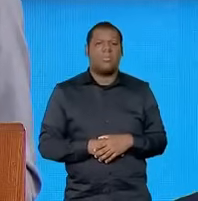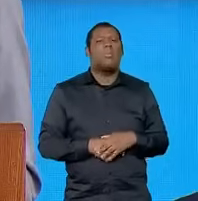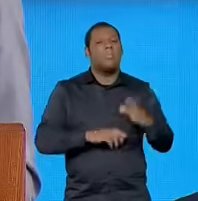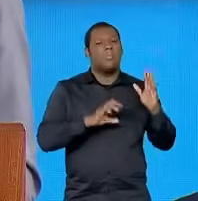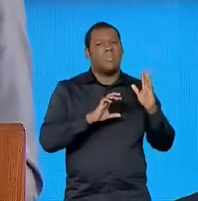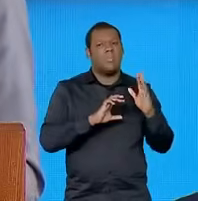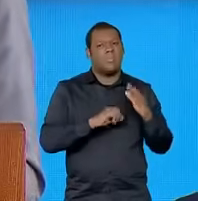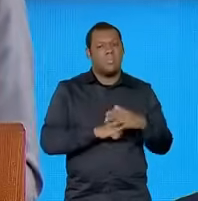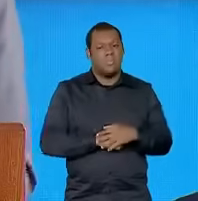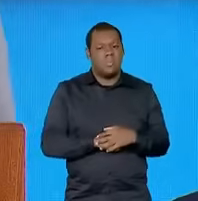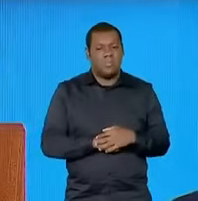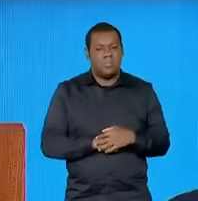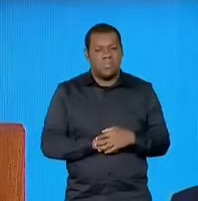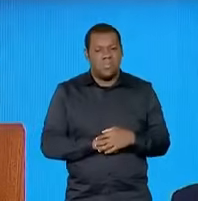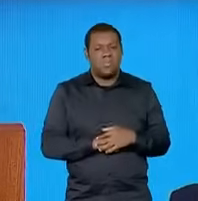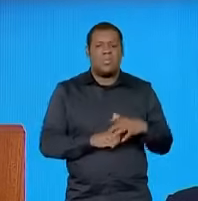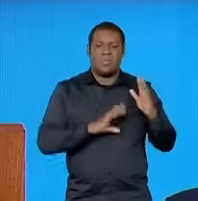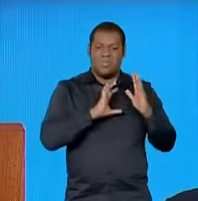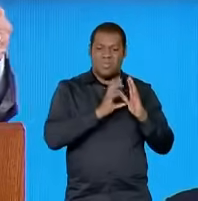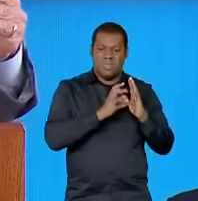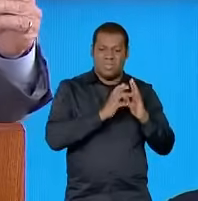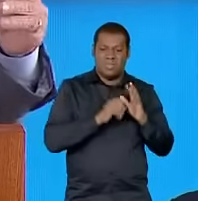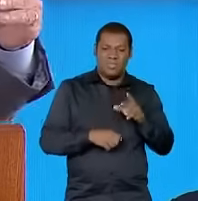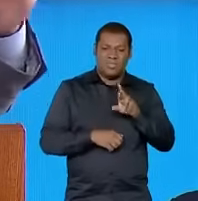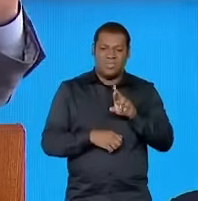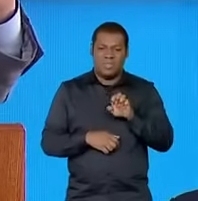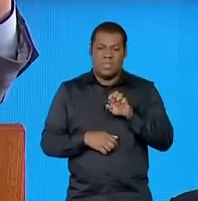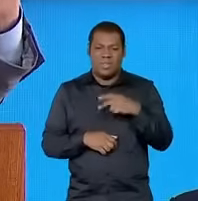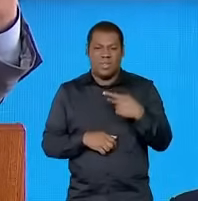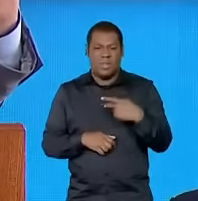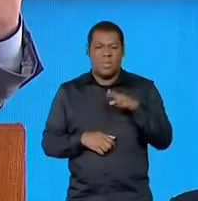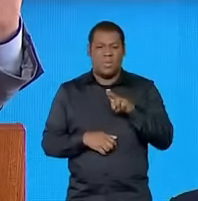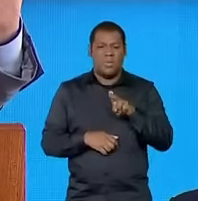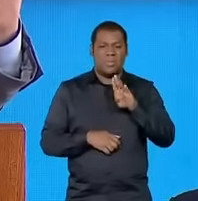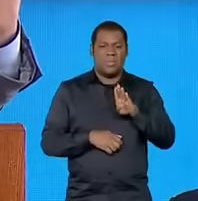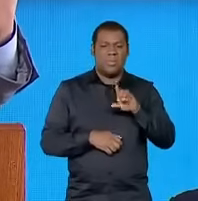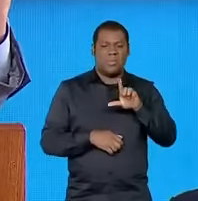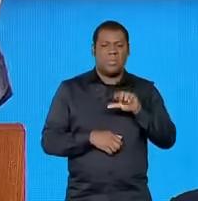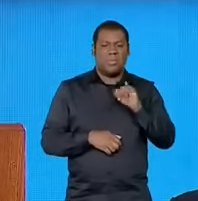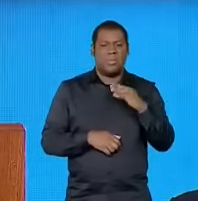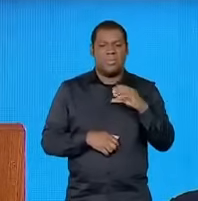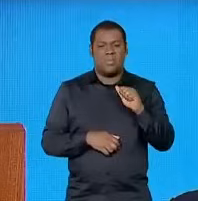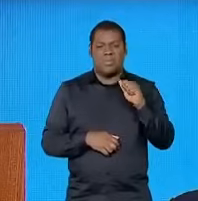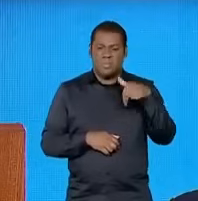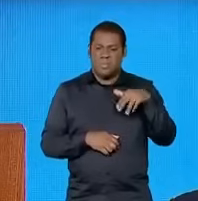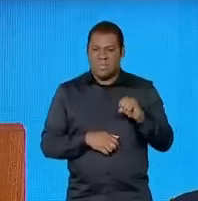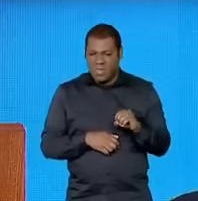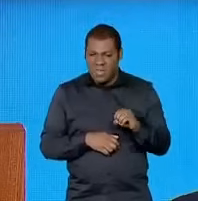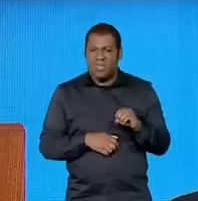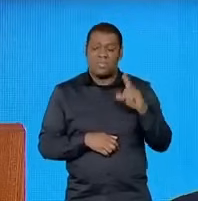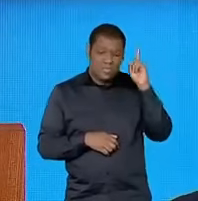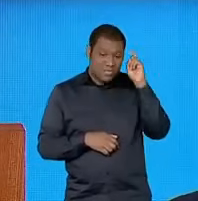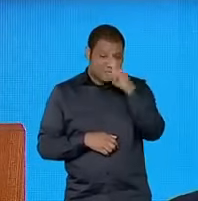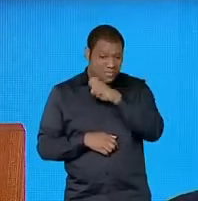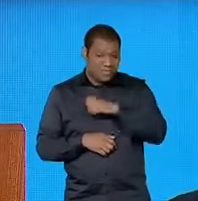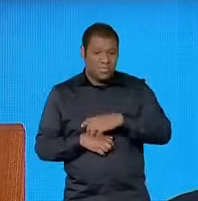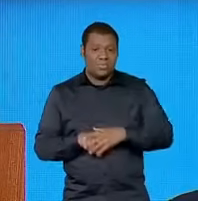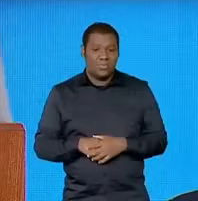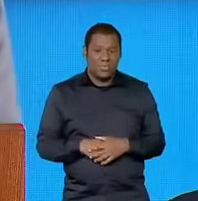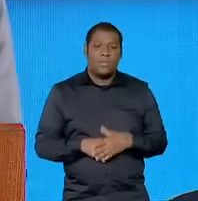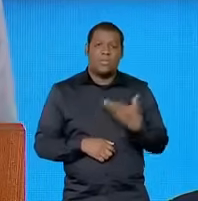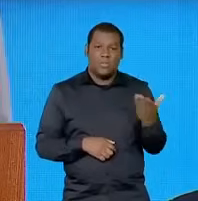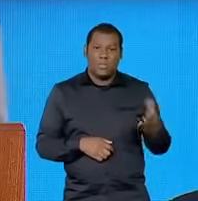É muito difícil. A gente arruma muito problema na minha própria base. Ou seja, quando você resolve